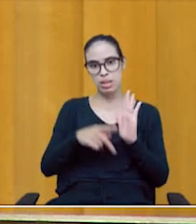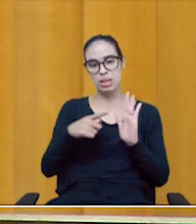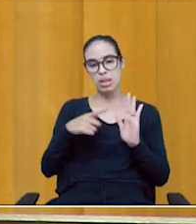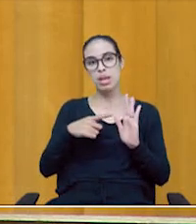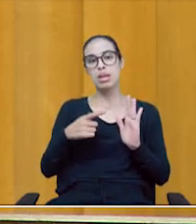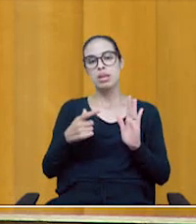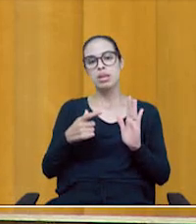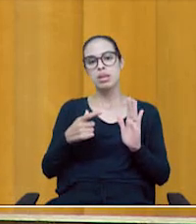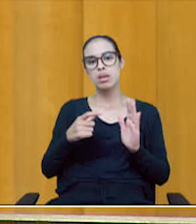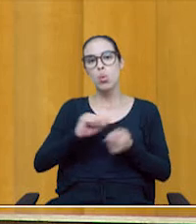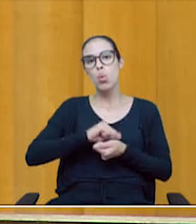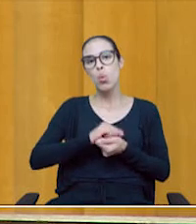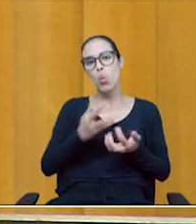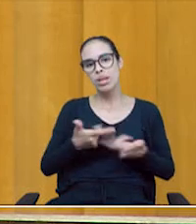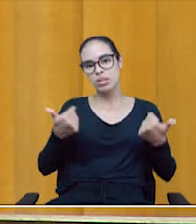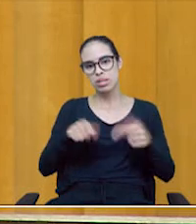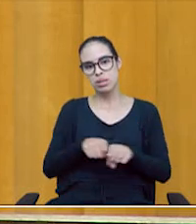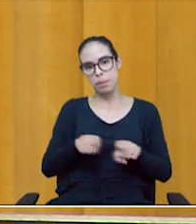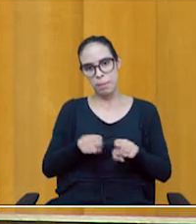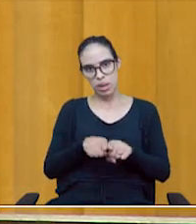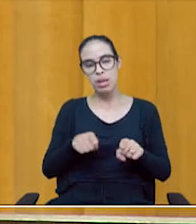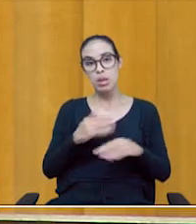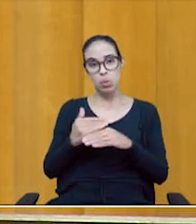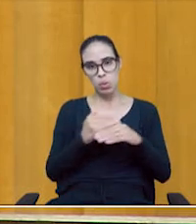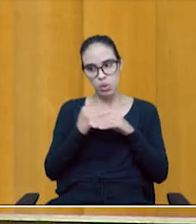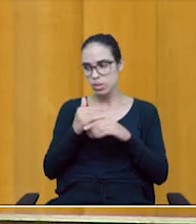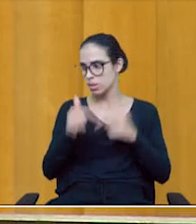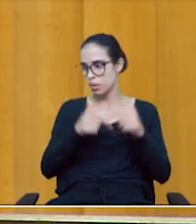quanti-qualitativo, com equalização de trabalho entre magistrados e servidores,